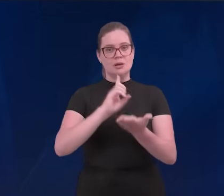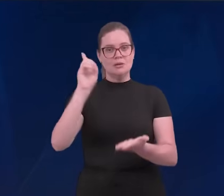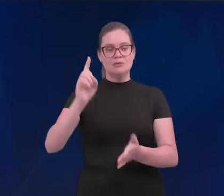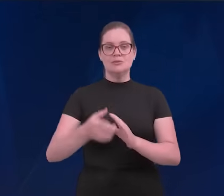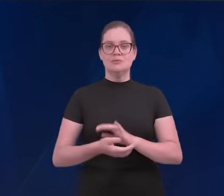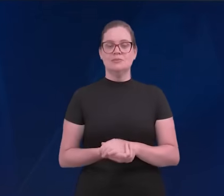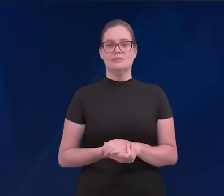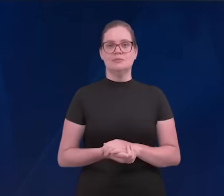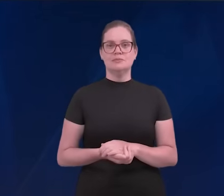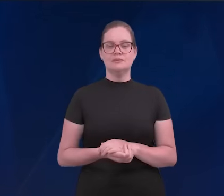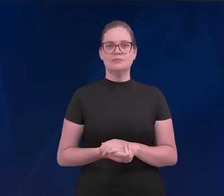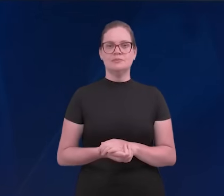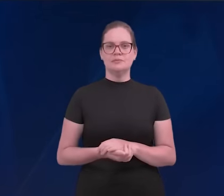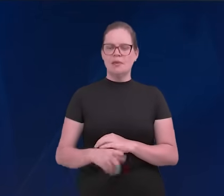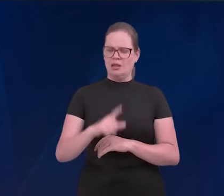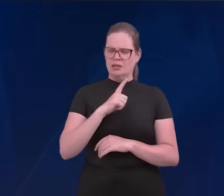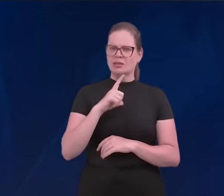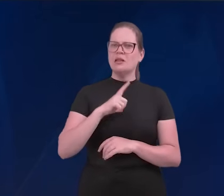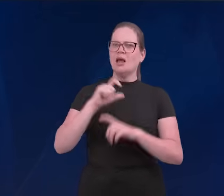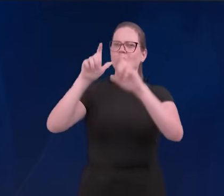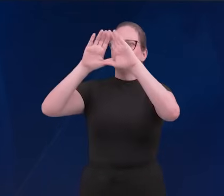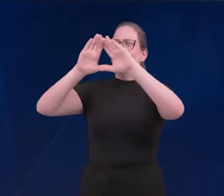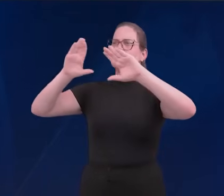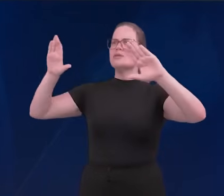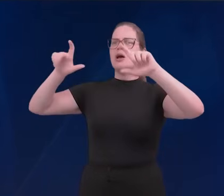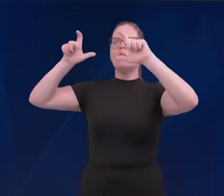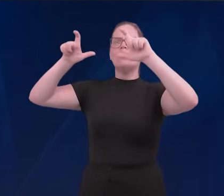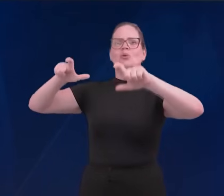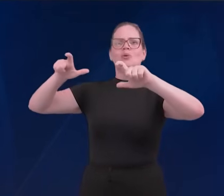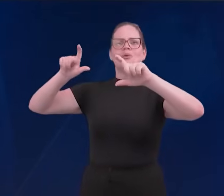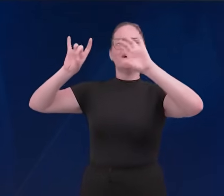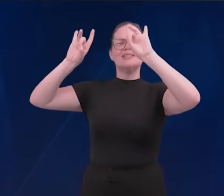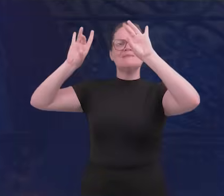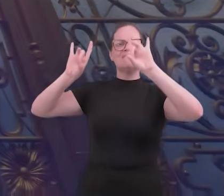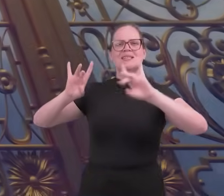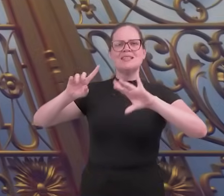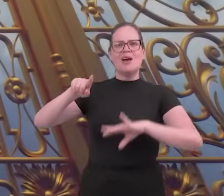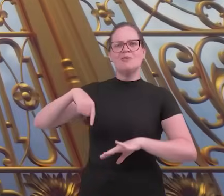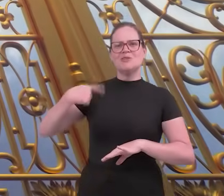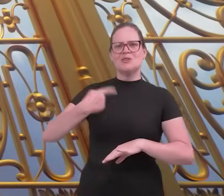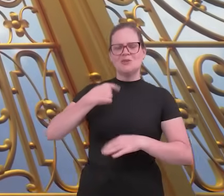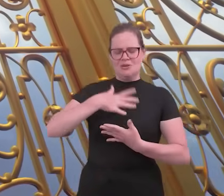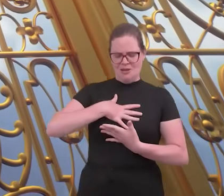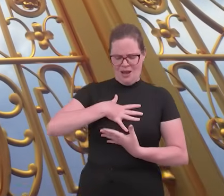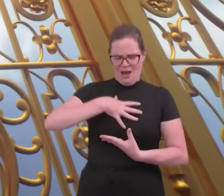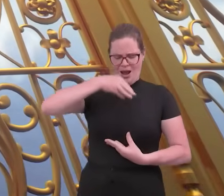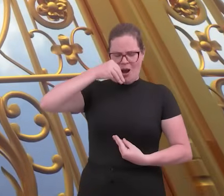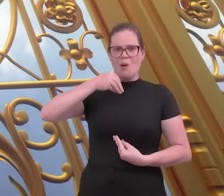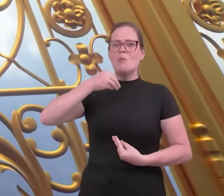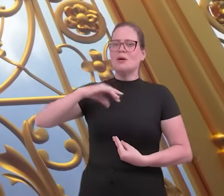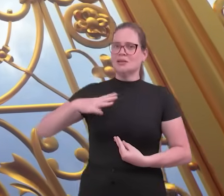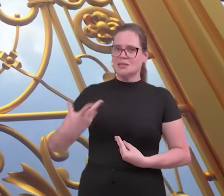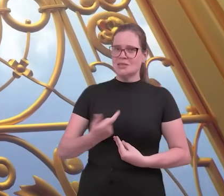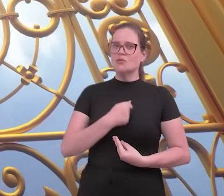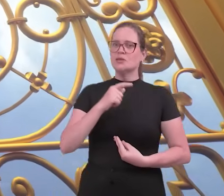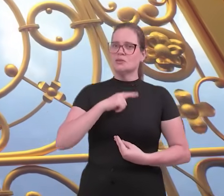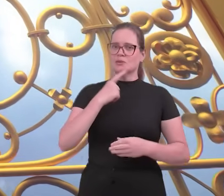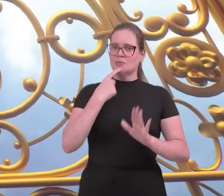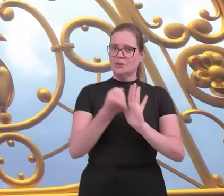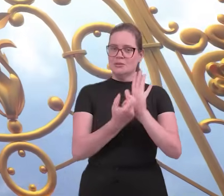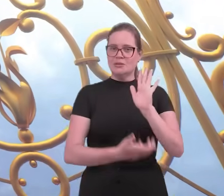Deus. Há uma pátria celeste pela qual a alma remida pelo sangue de